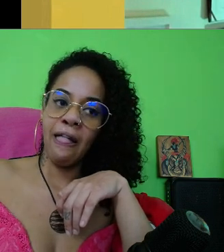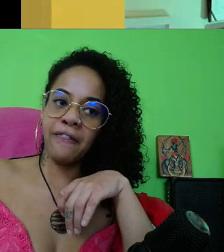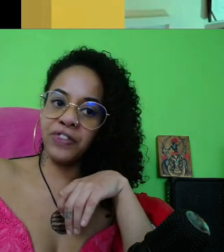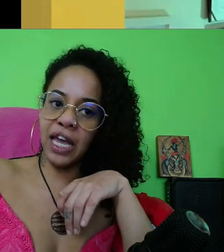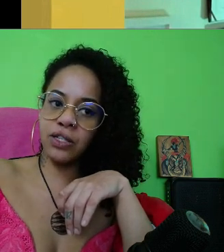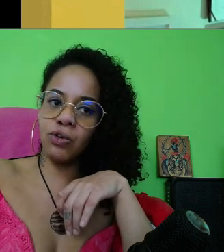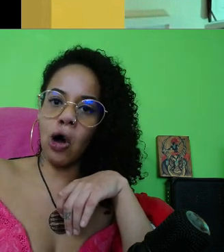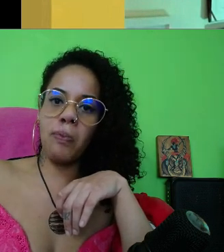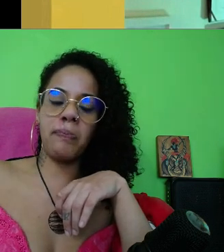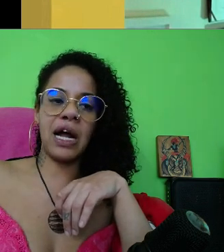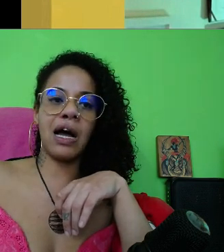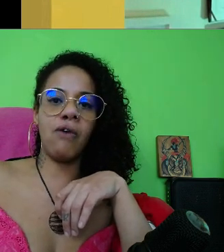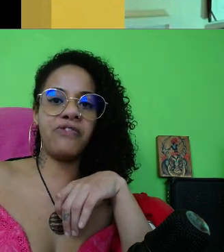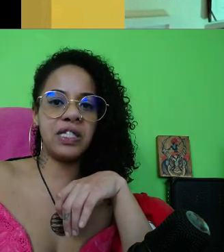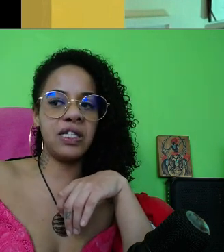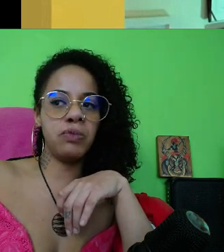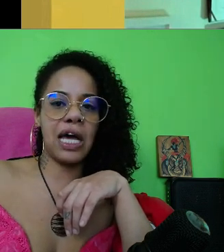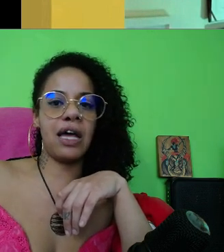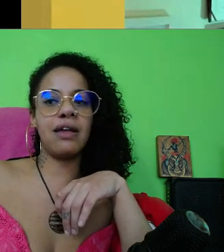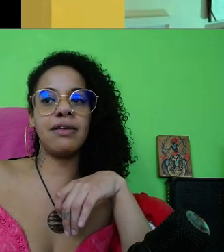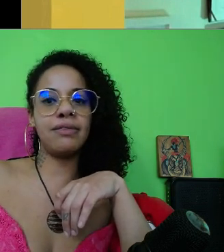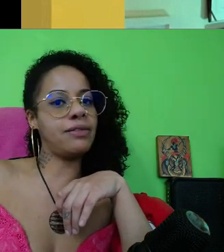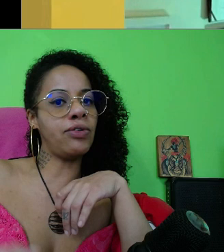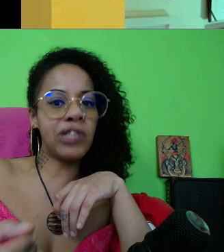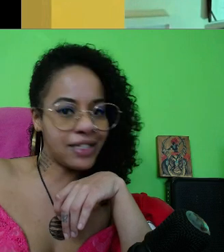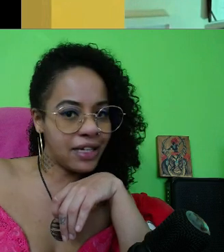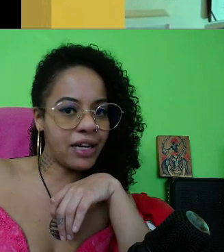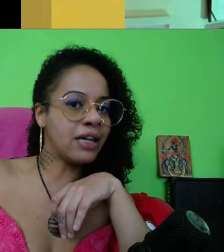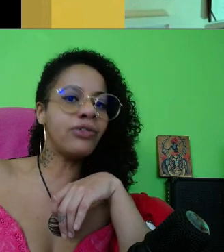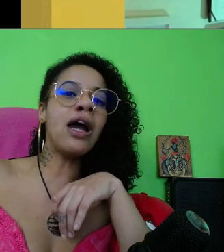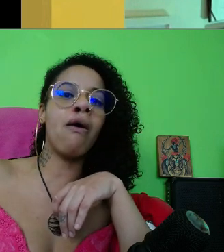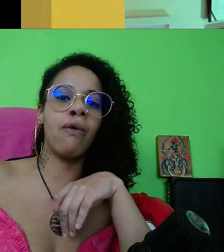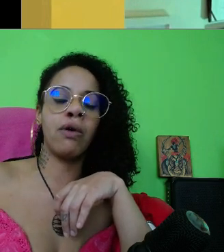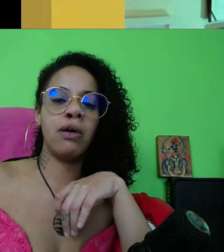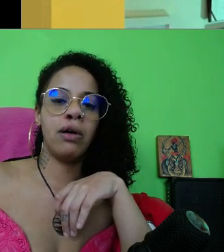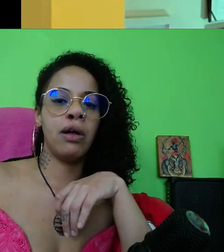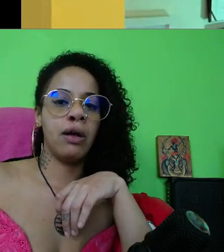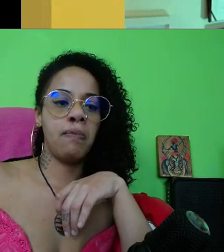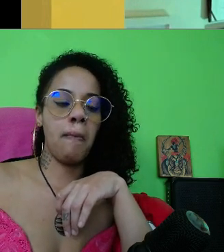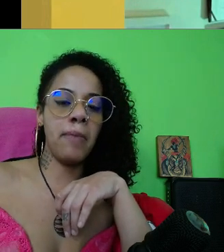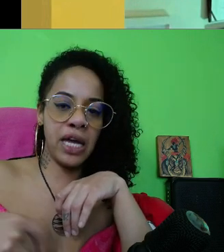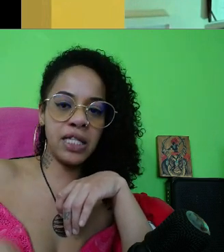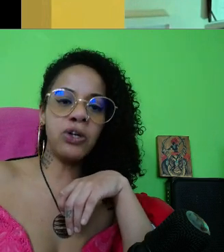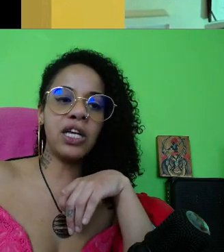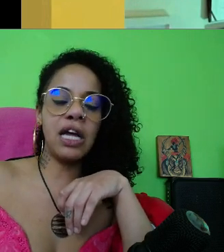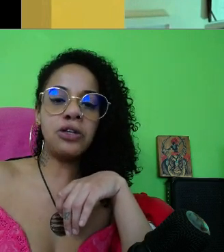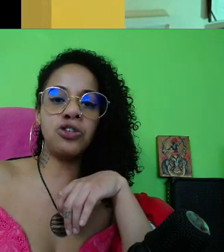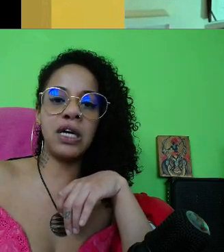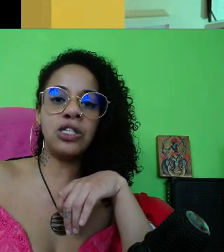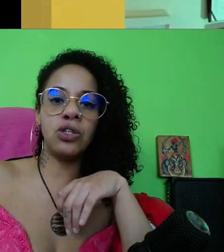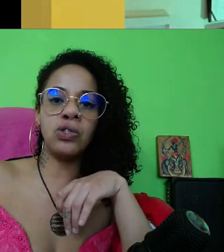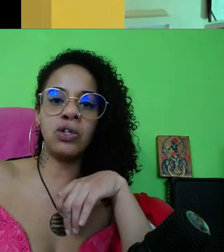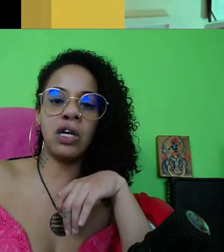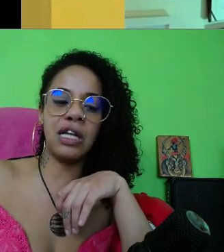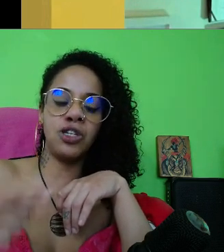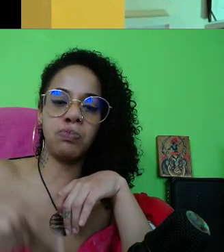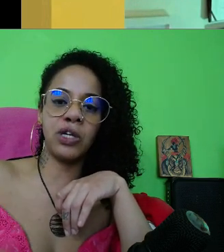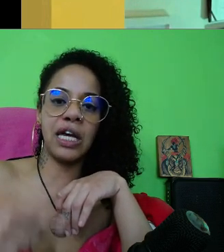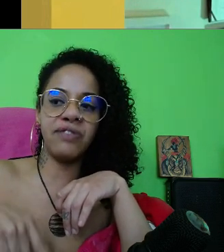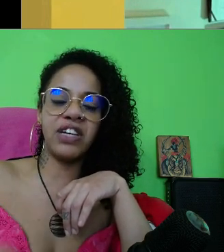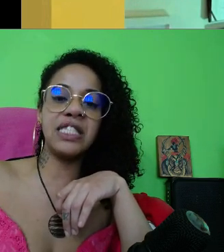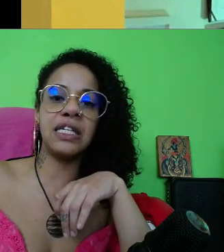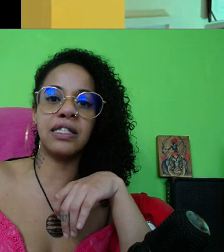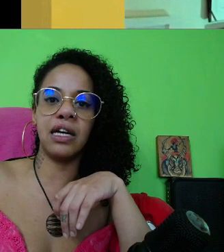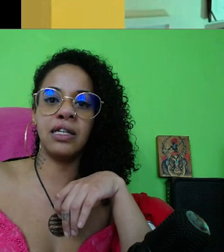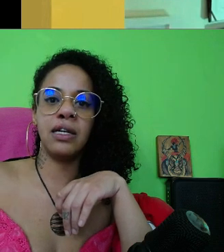porque desde o golpe para cá o fascismo lá não tá se criando não mesmo que dentro de uma institucionalidade